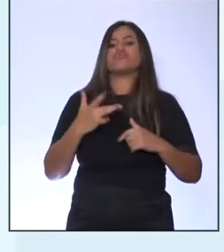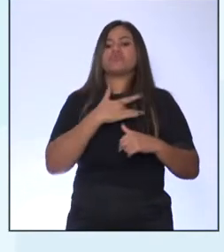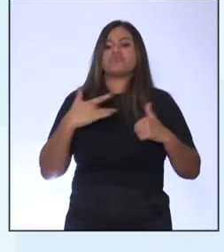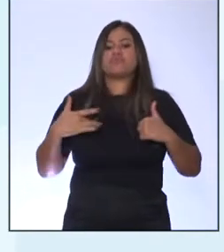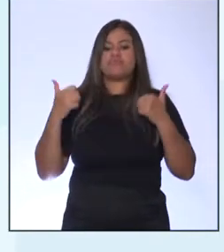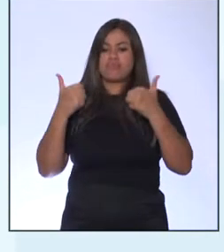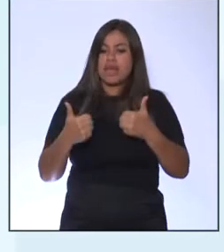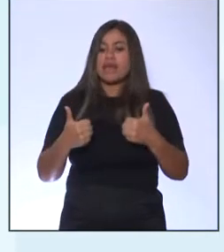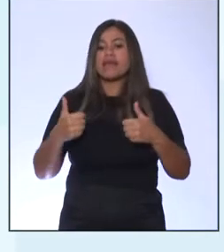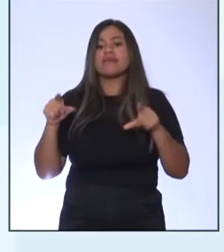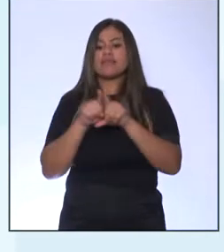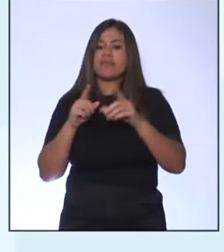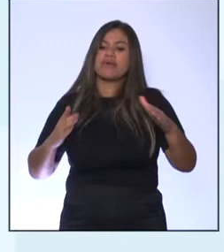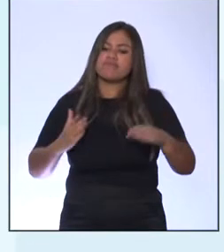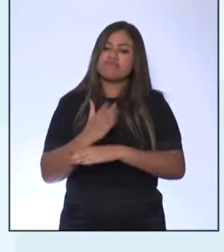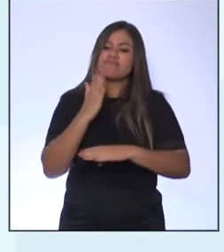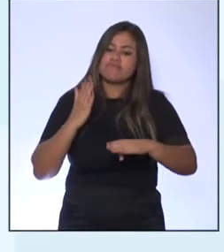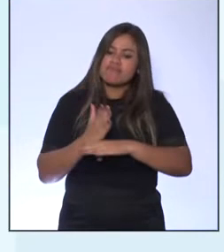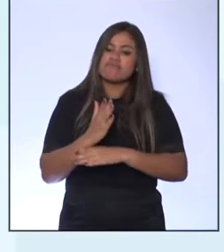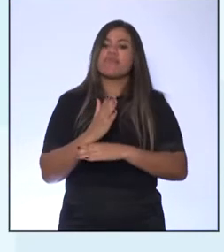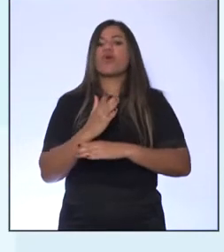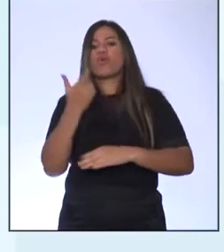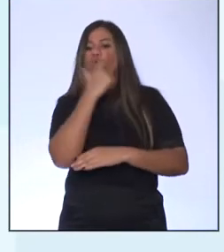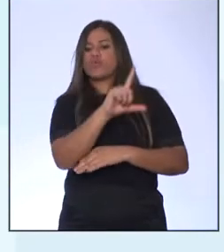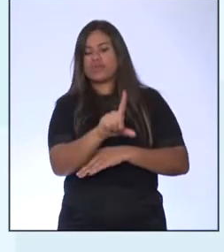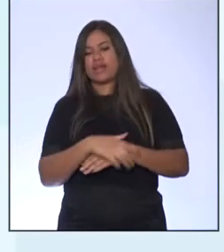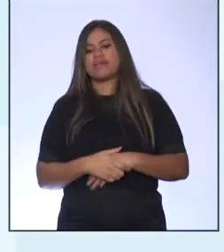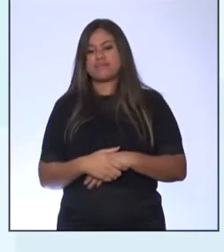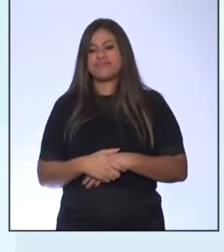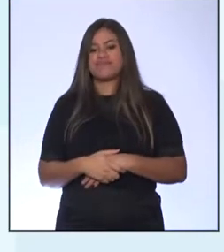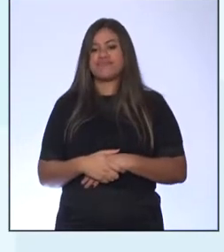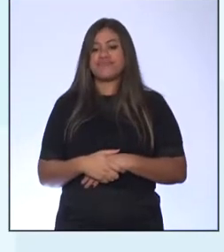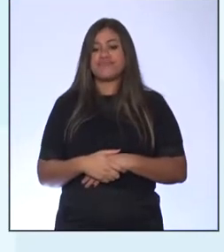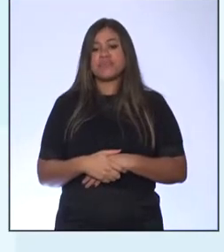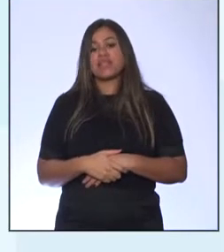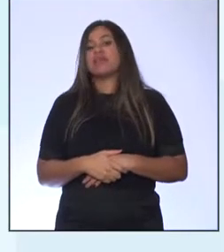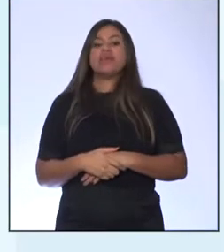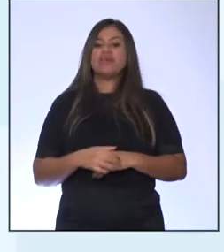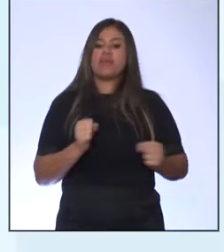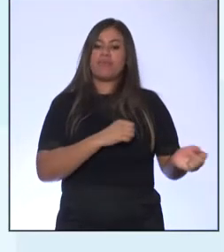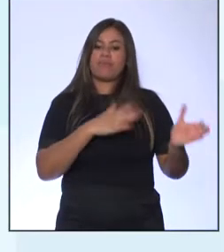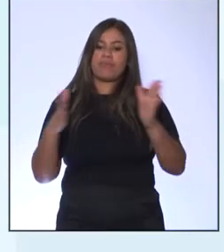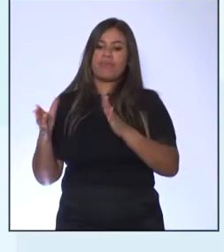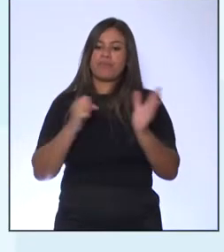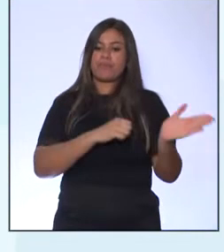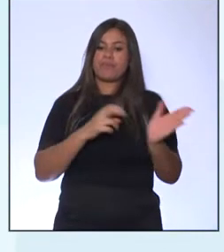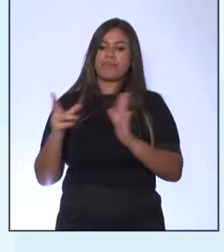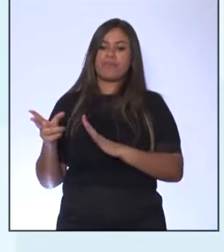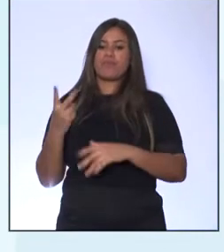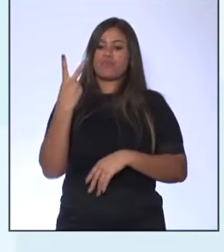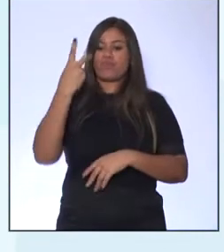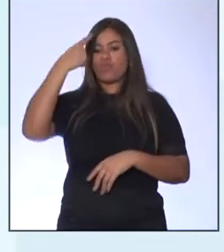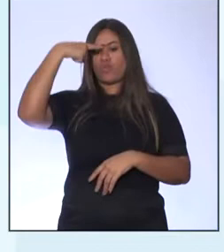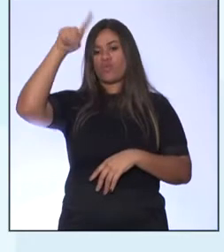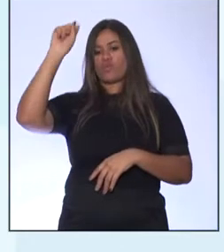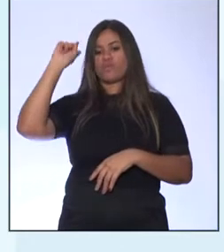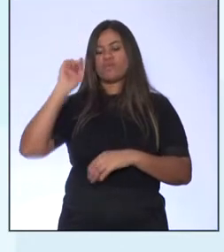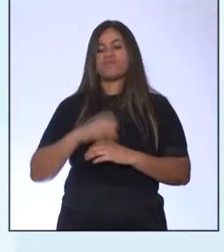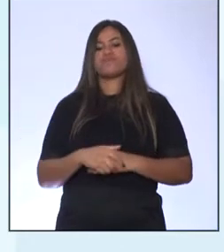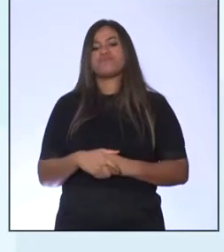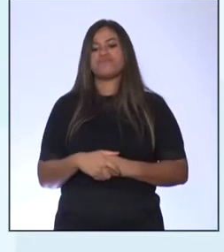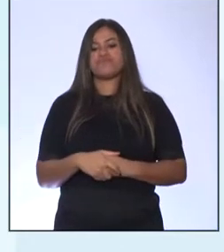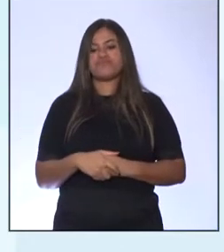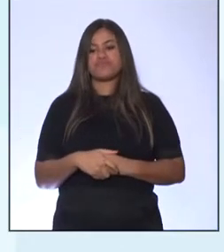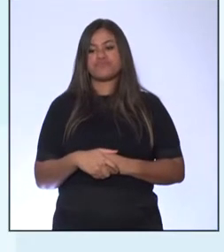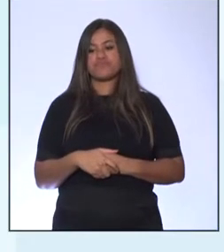enfrentar esse momento. E eu queria passar para os 2 últimos slides para a gente debater e aprofundar um pouco mais